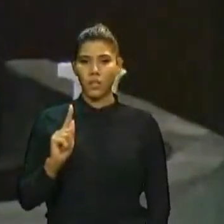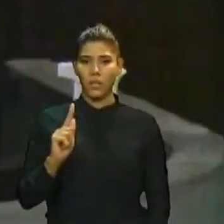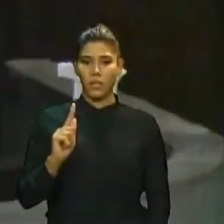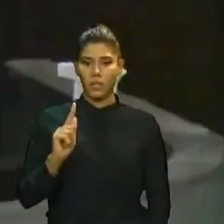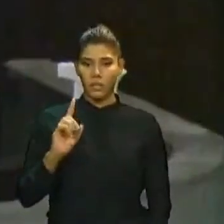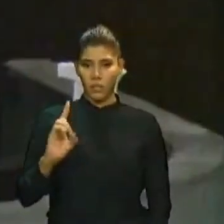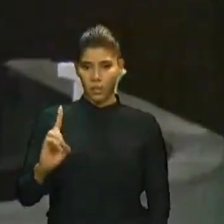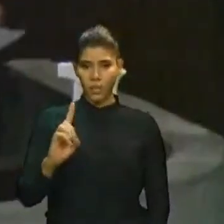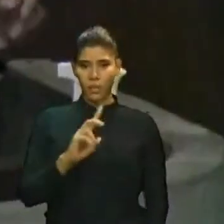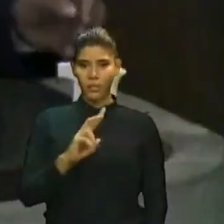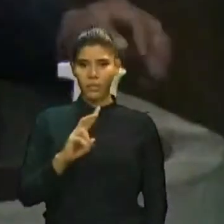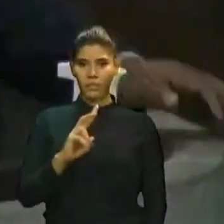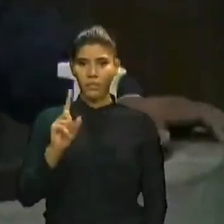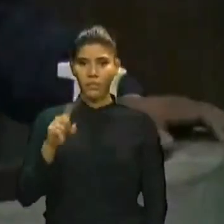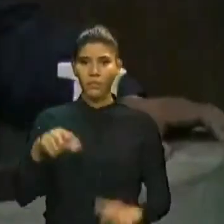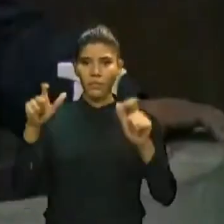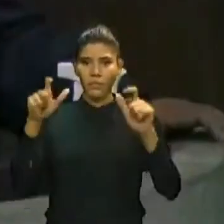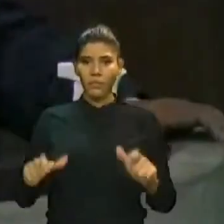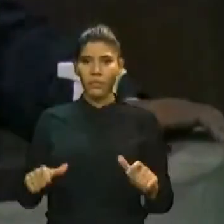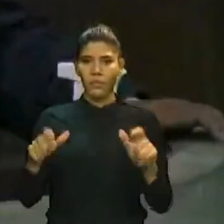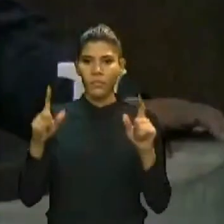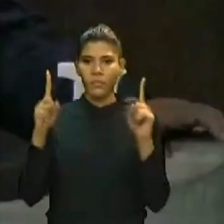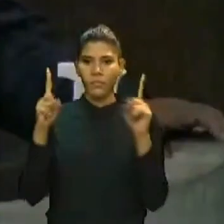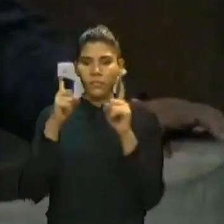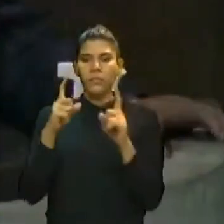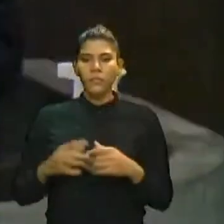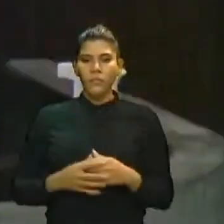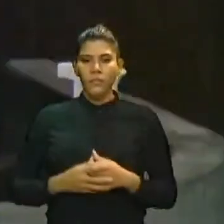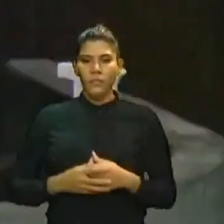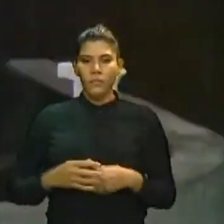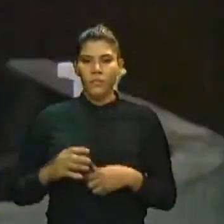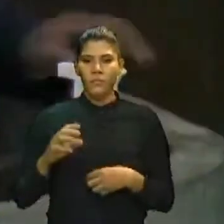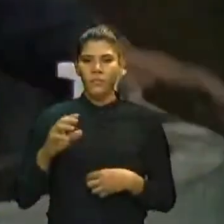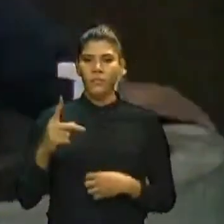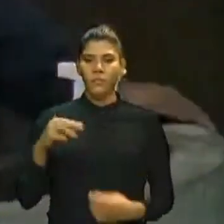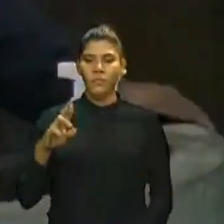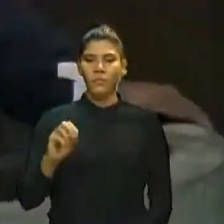promoção, será considerado como local de difícil provimento. E